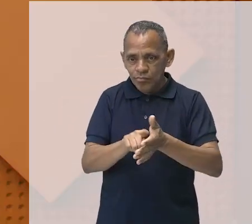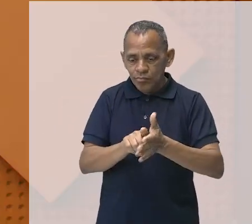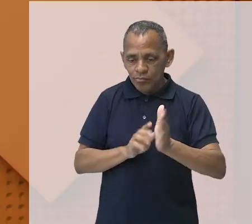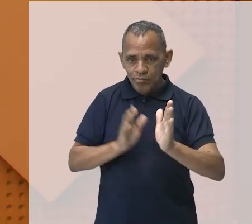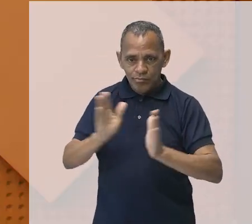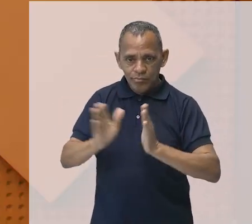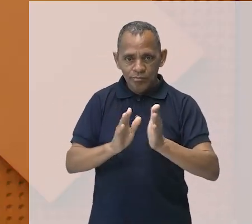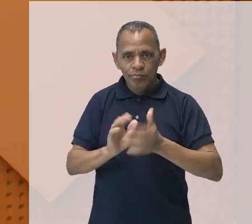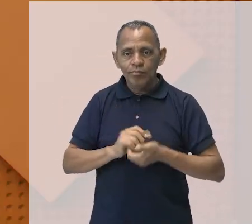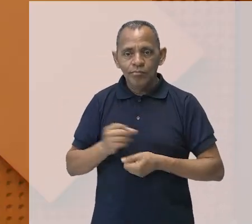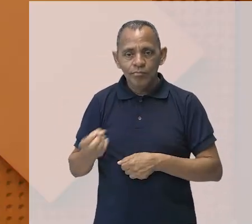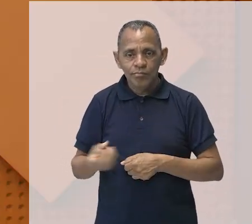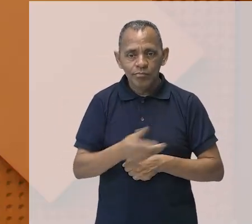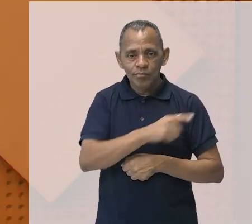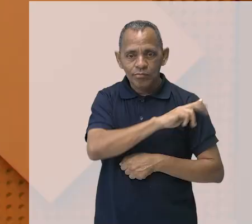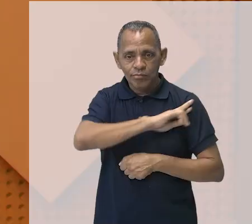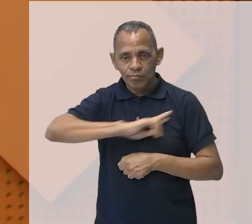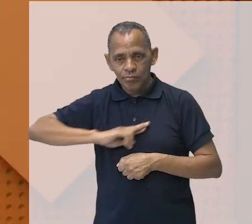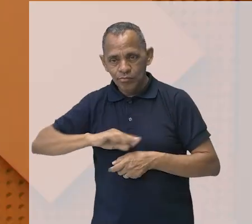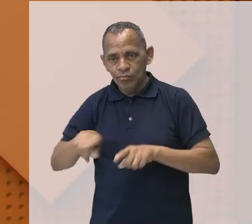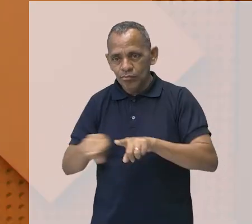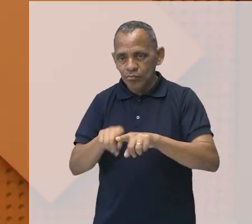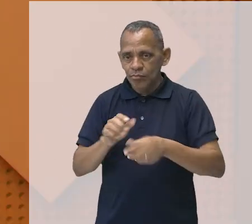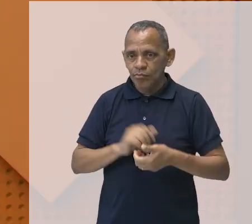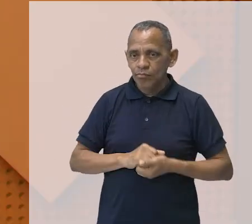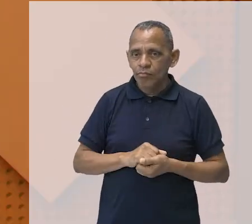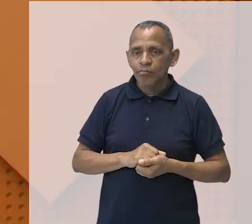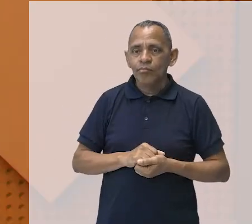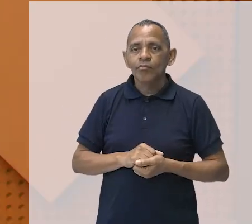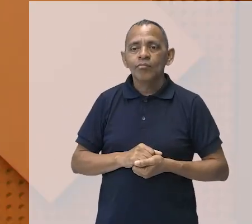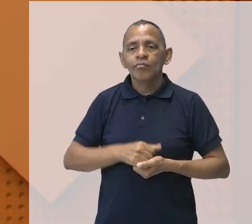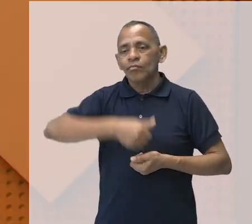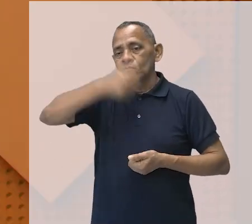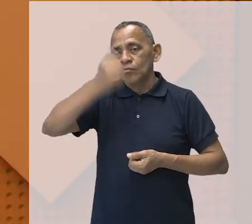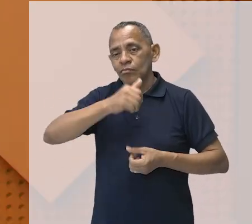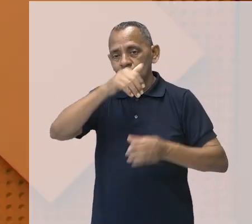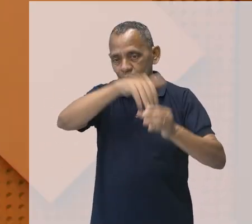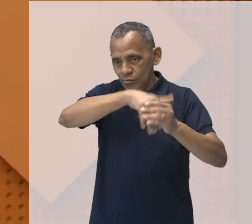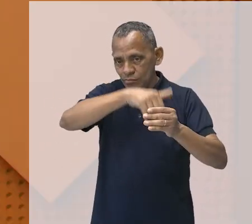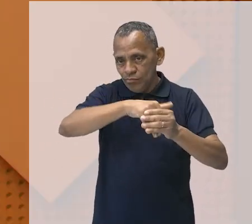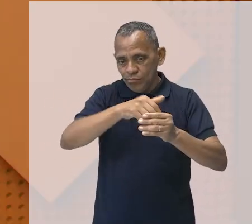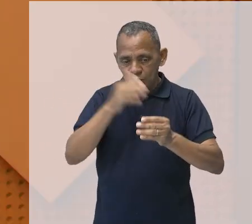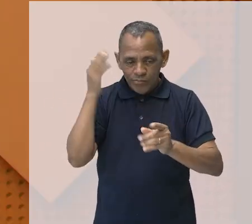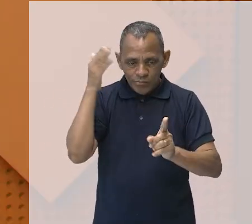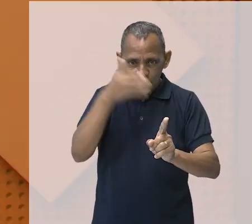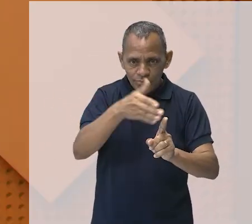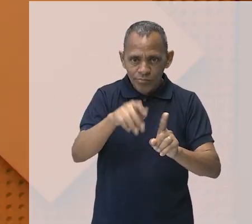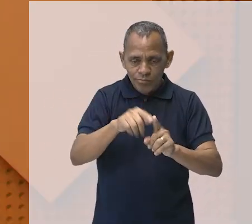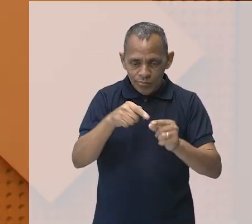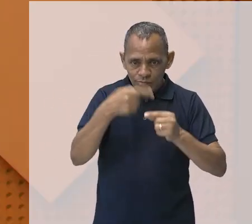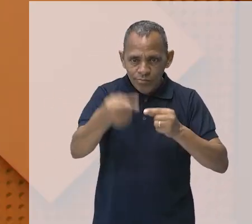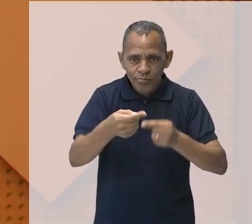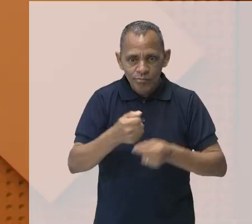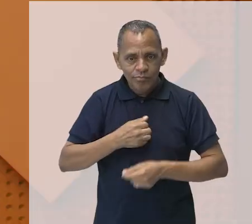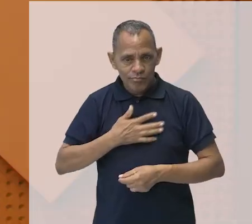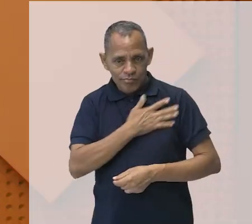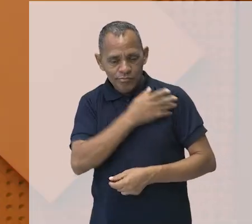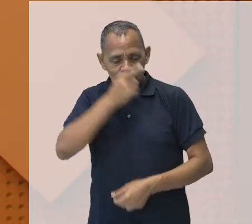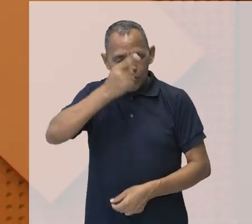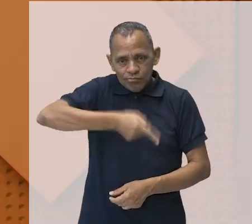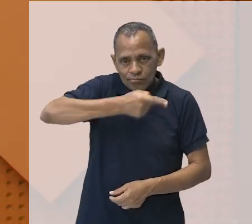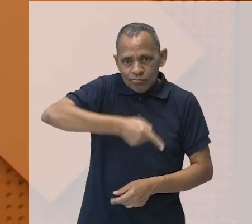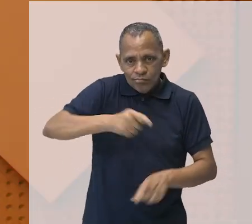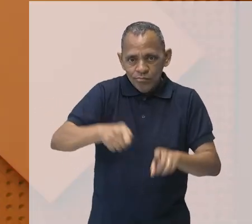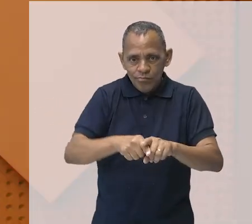da nova república. Vimos aqui, as primeiras eleições diretas após o regime civil-militar. Vimos como é que aconteceu